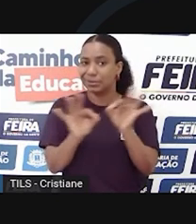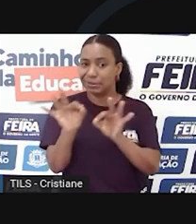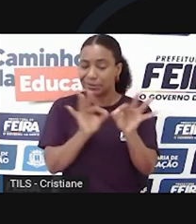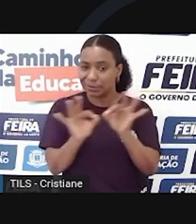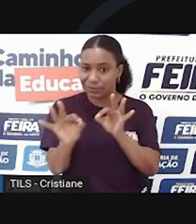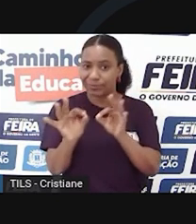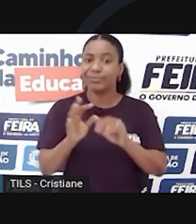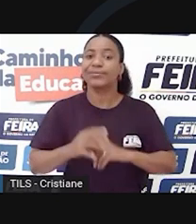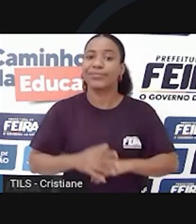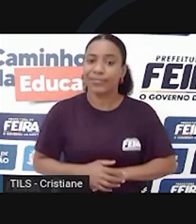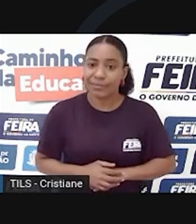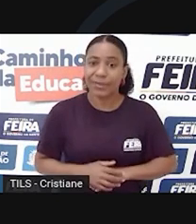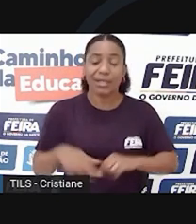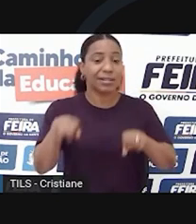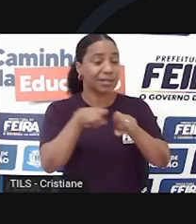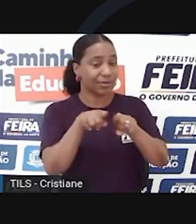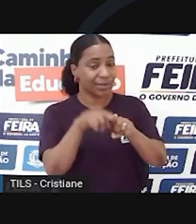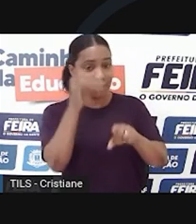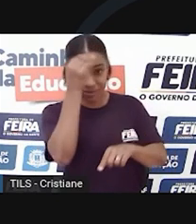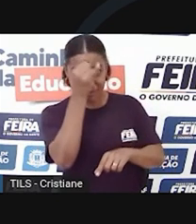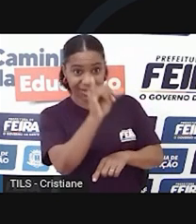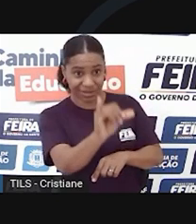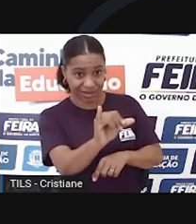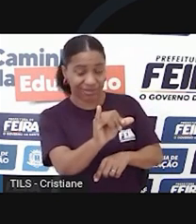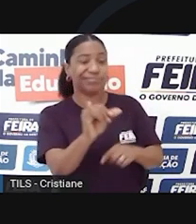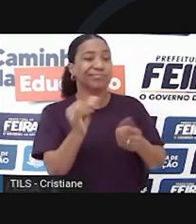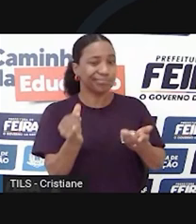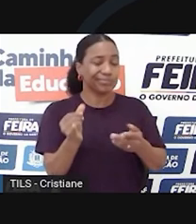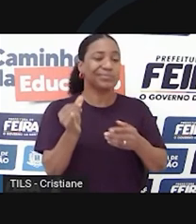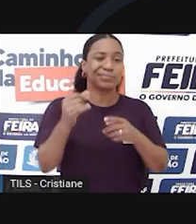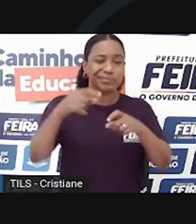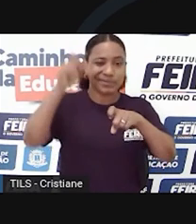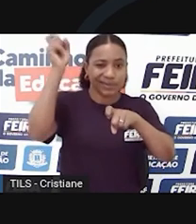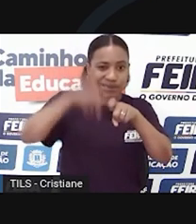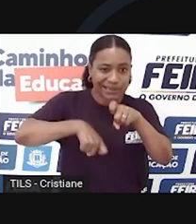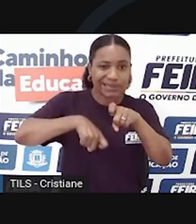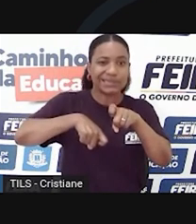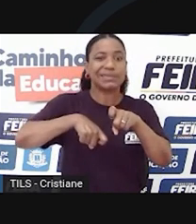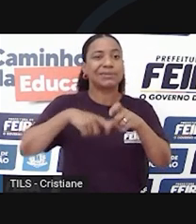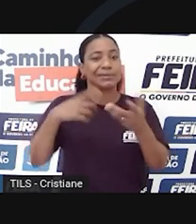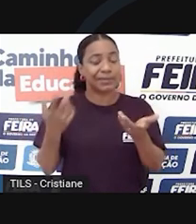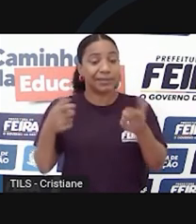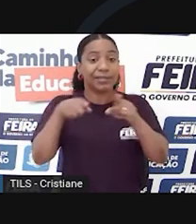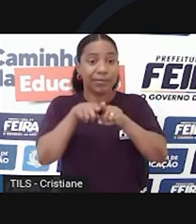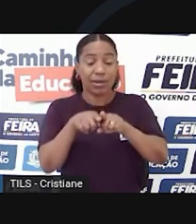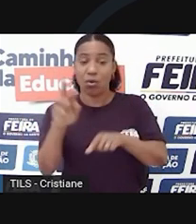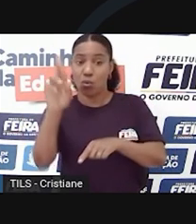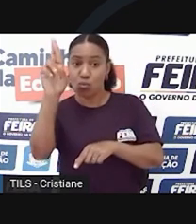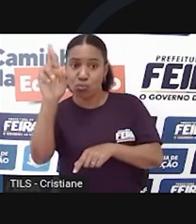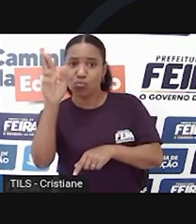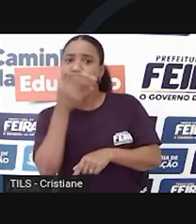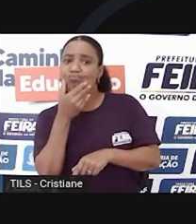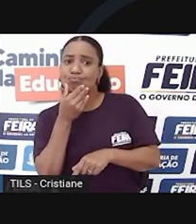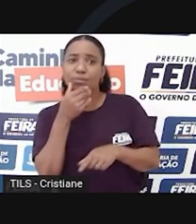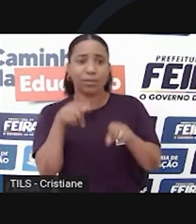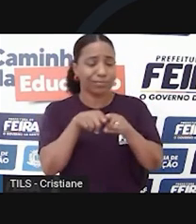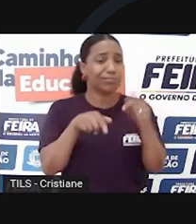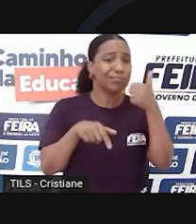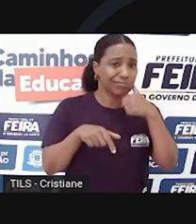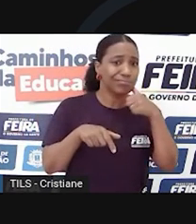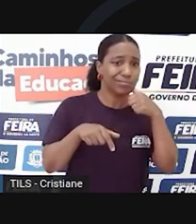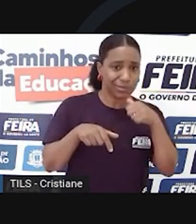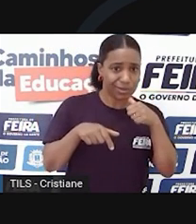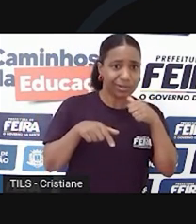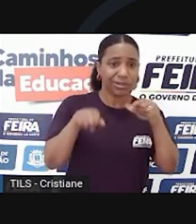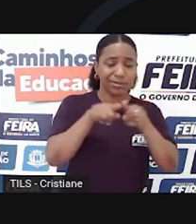e prevenir a violência sexual e formar sociedades onde meninos e meninas tenham responsabilidades e oportunidades iguais.